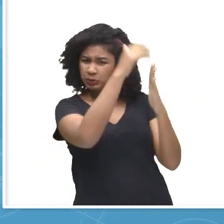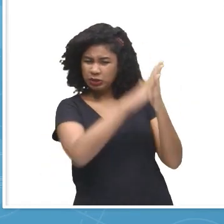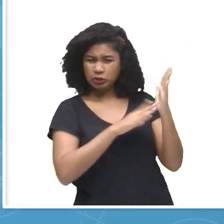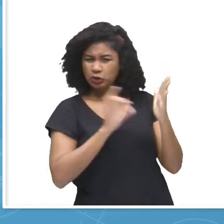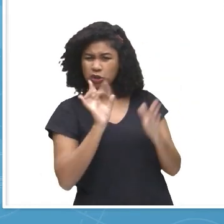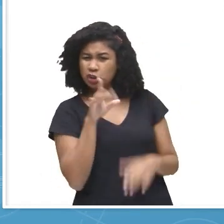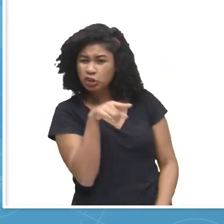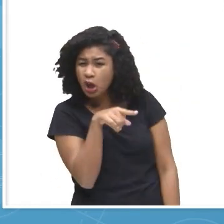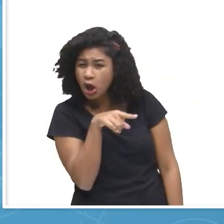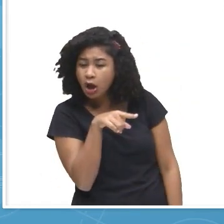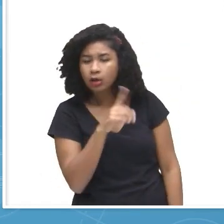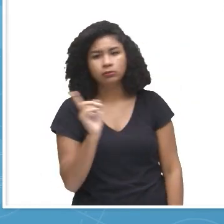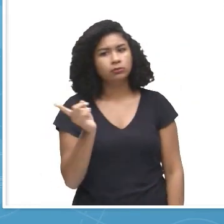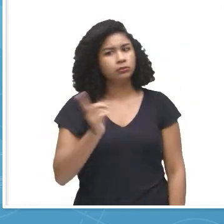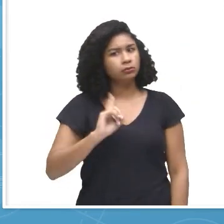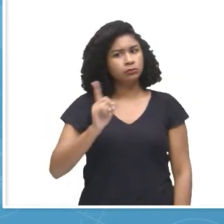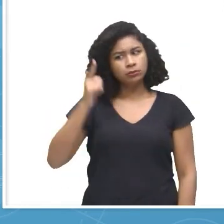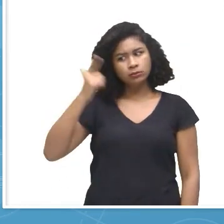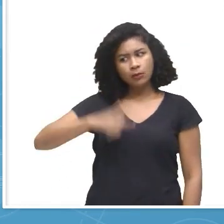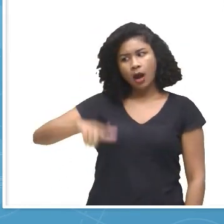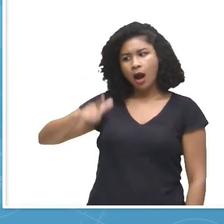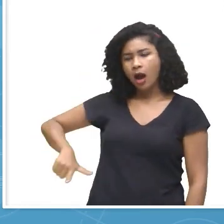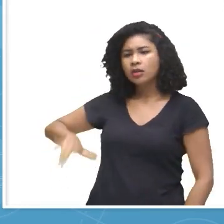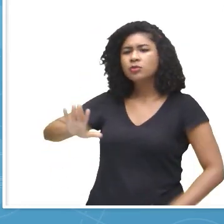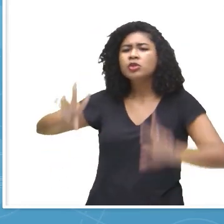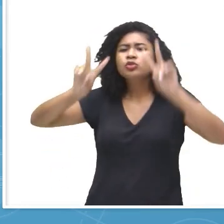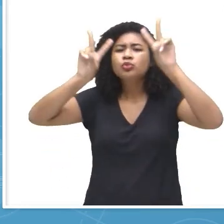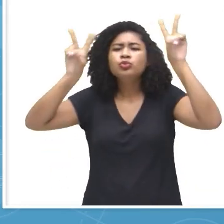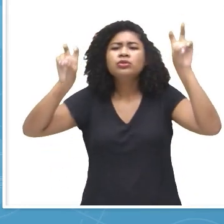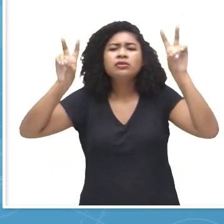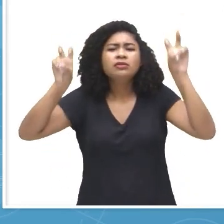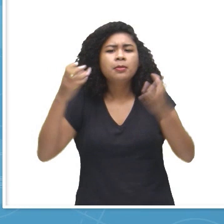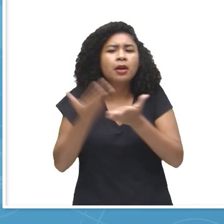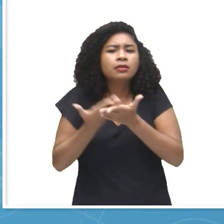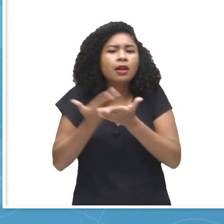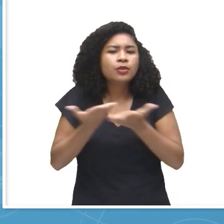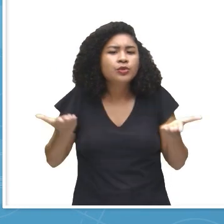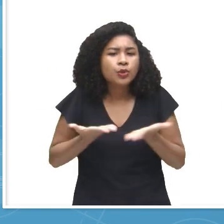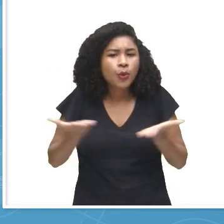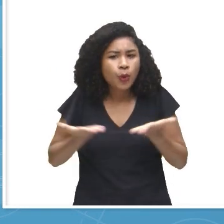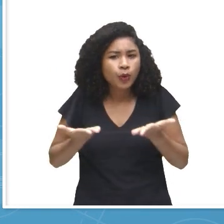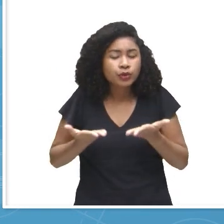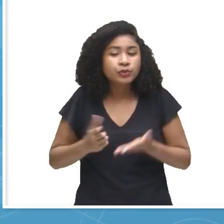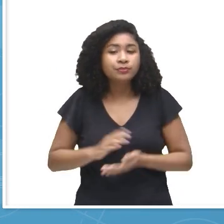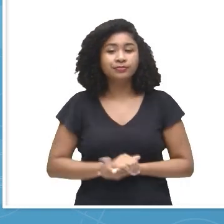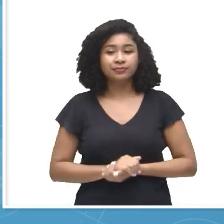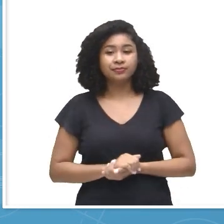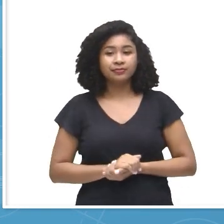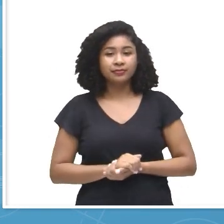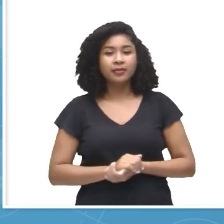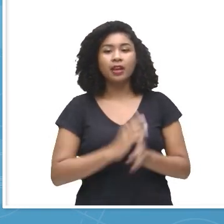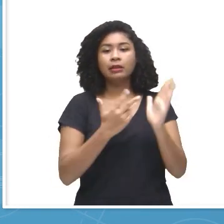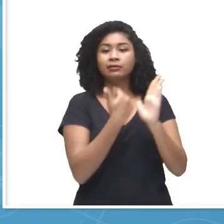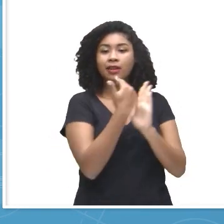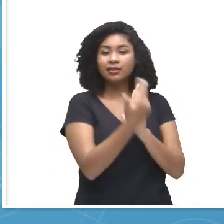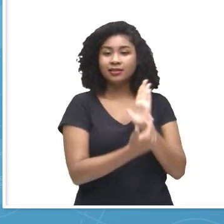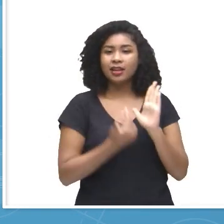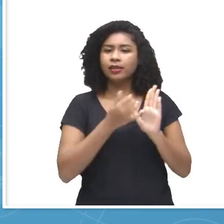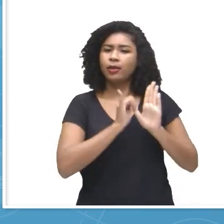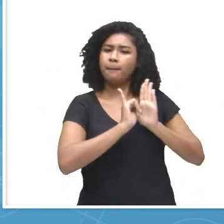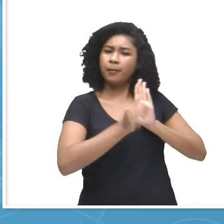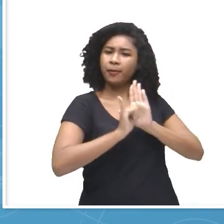do que isso. E qual vai ser o conteúdo da nossa aula de hoje? Vamos dar uma olhada? Hoje nós vamos falar sobre o desenho